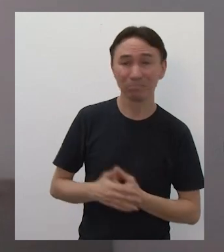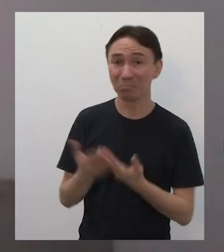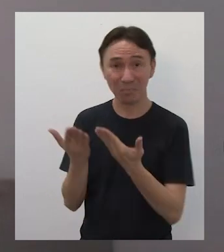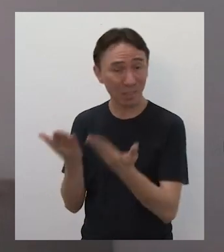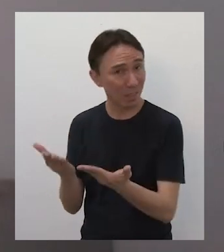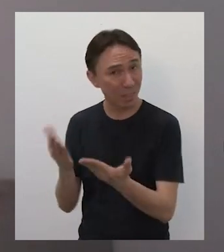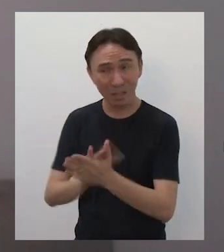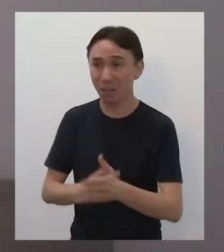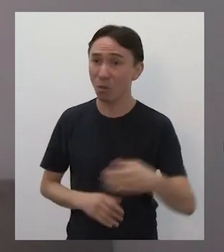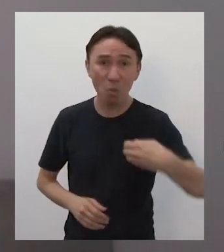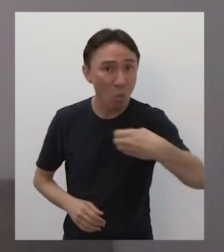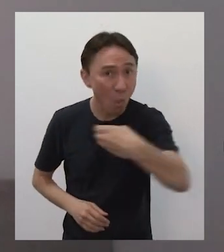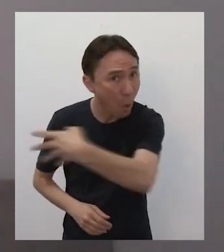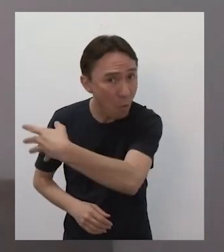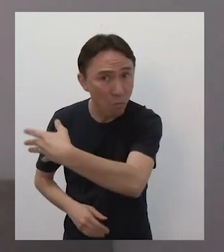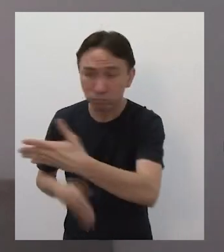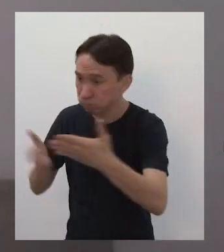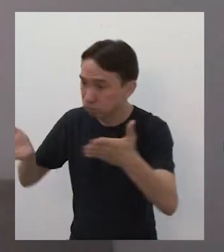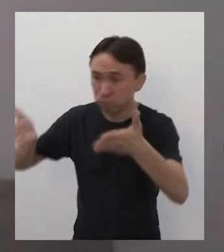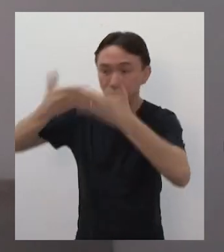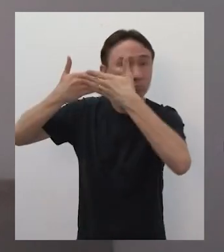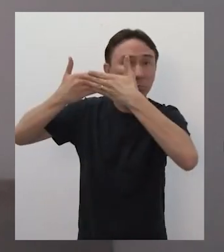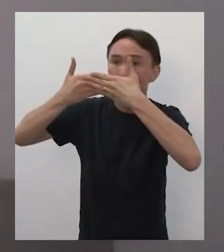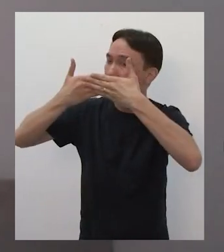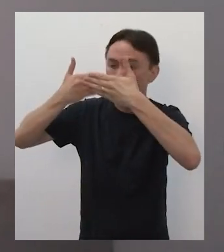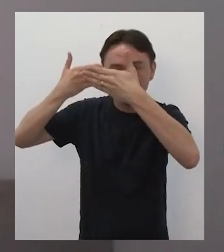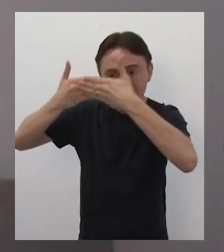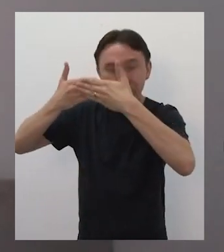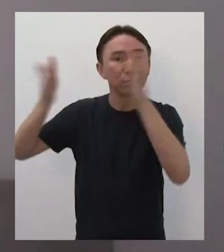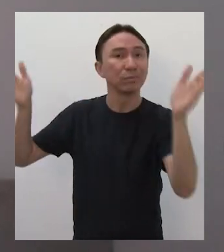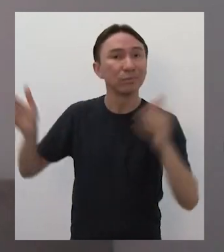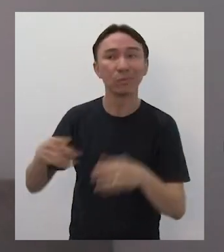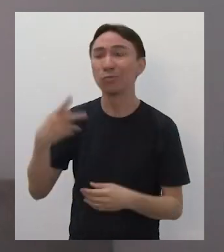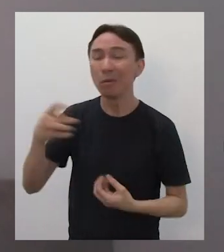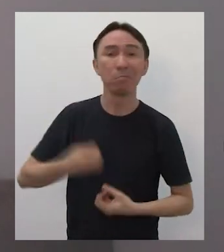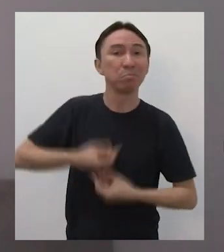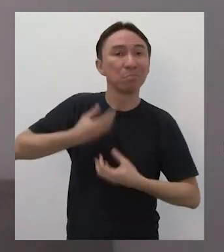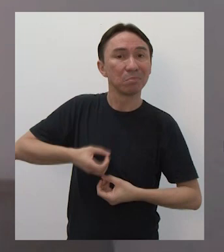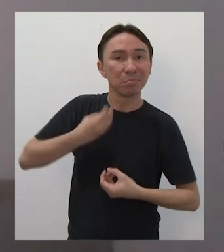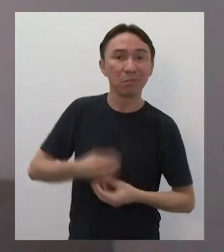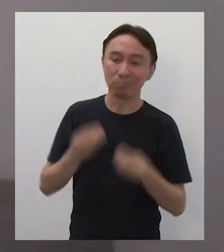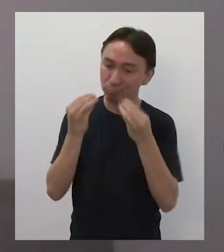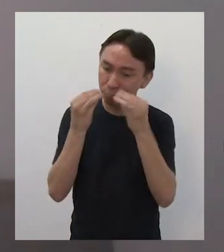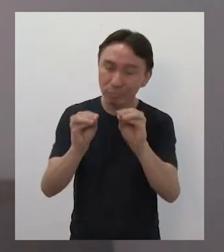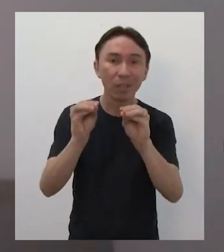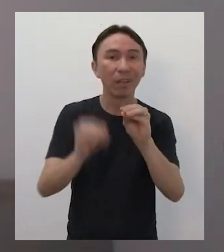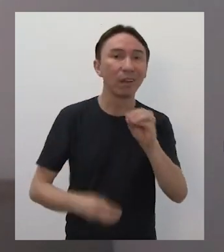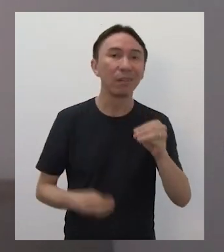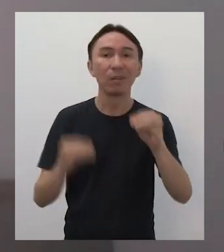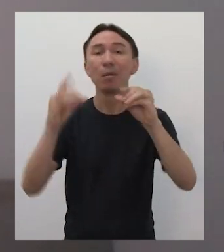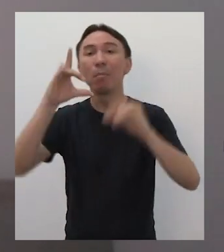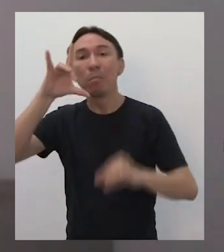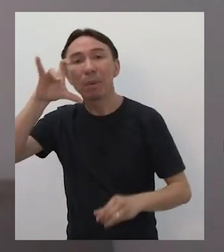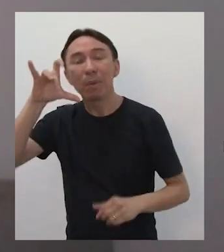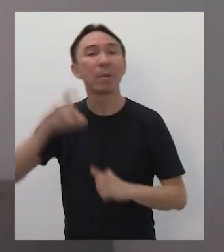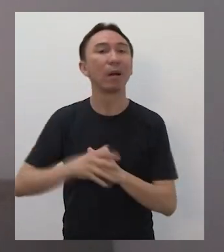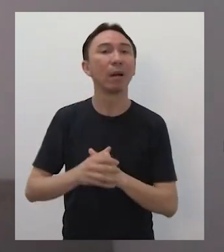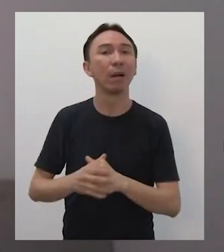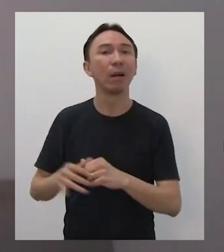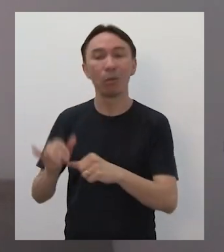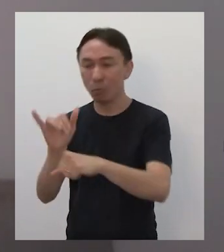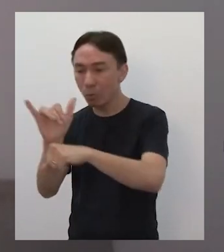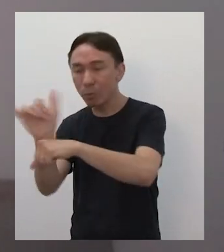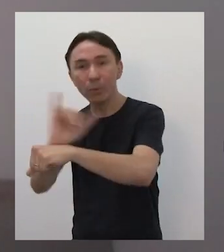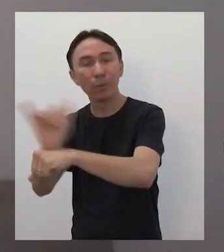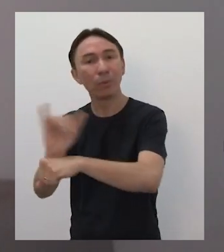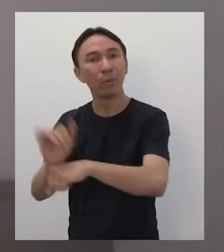Você levar as suas poesias para o Instagram, você levar as suas poesias para o YouTube,